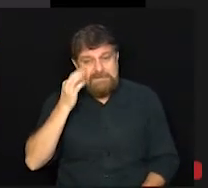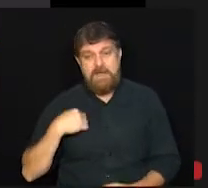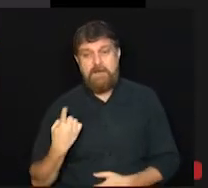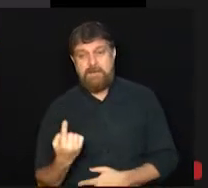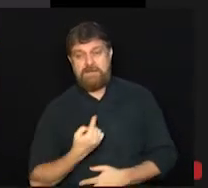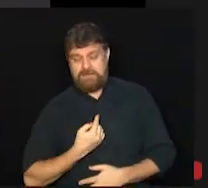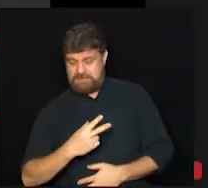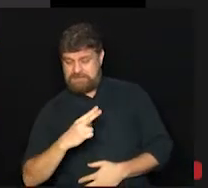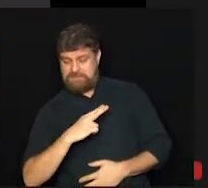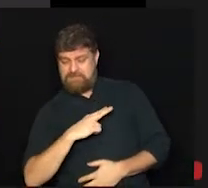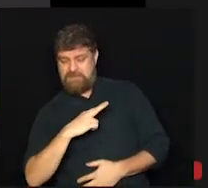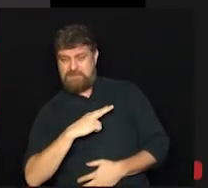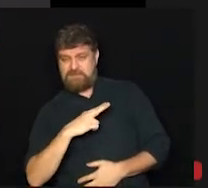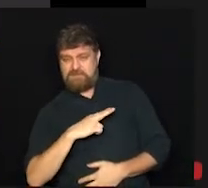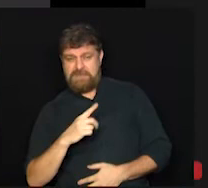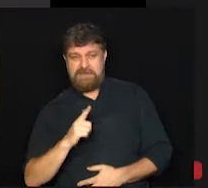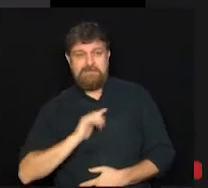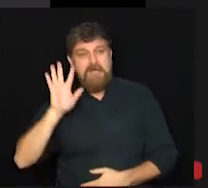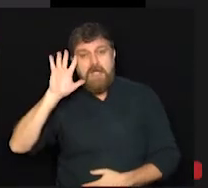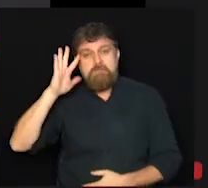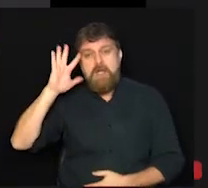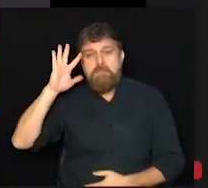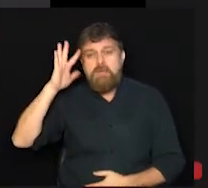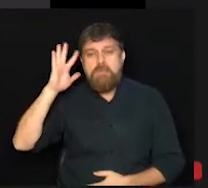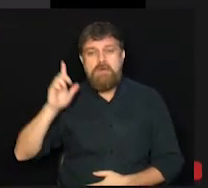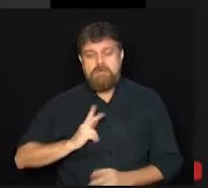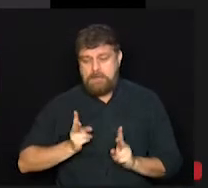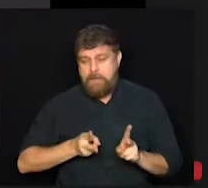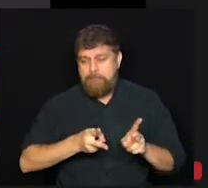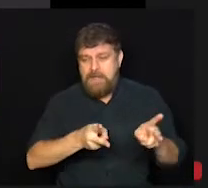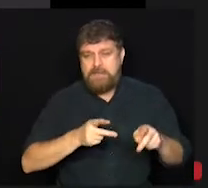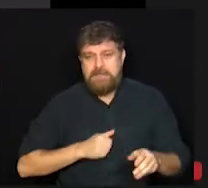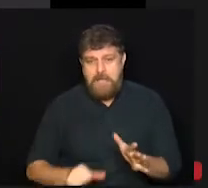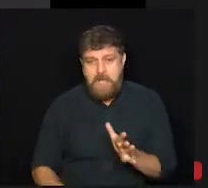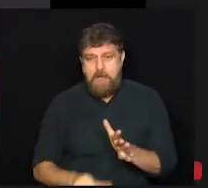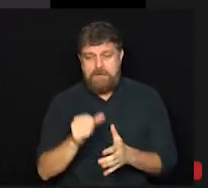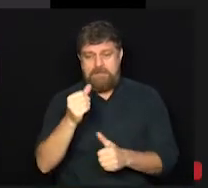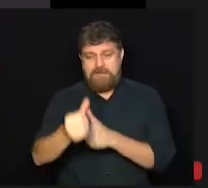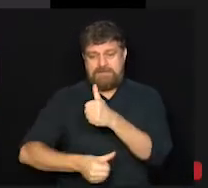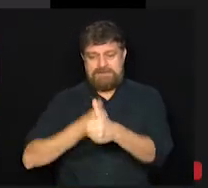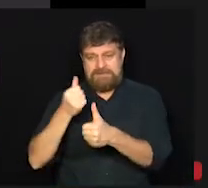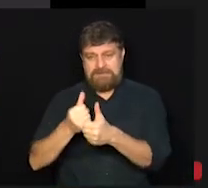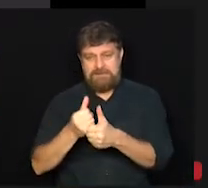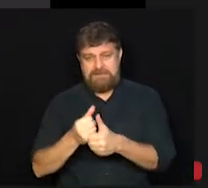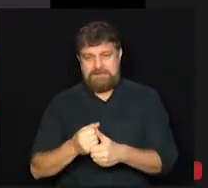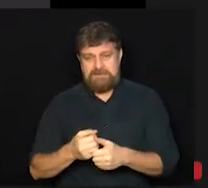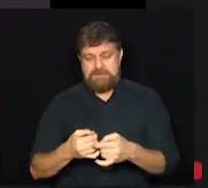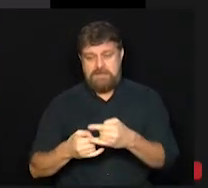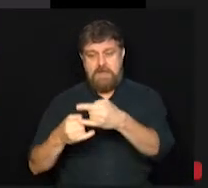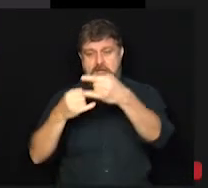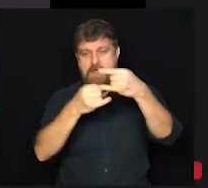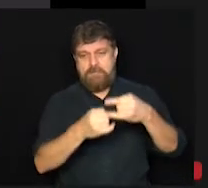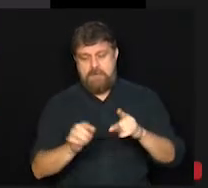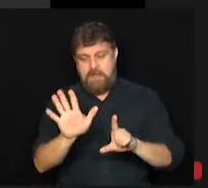particular, tomamos a decisão de manter esse primeiro semestre em atividades remotas.